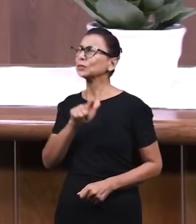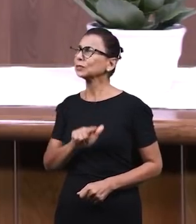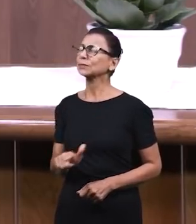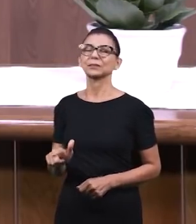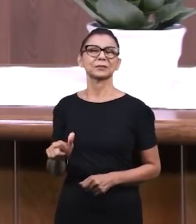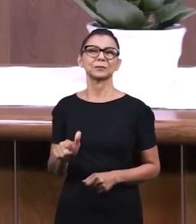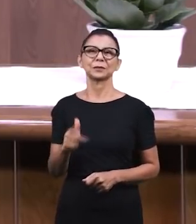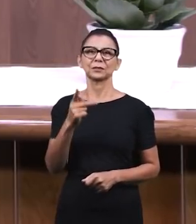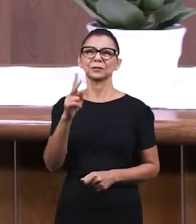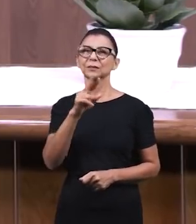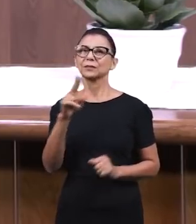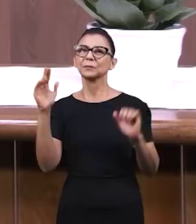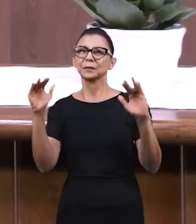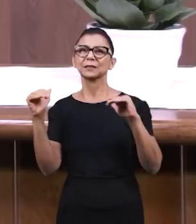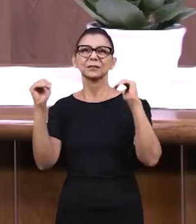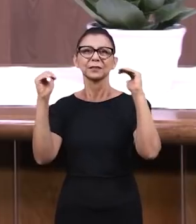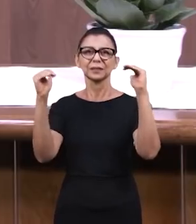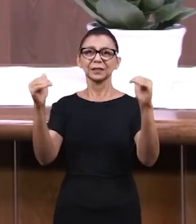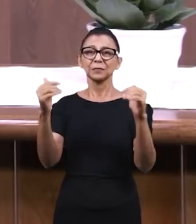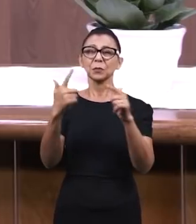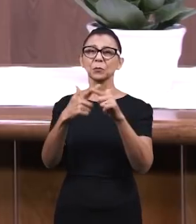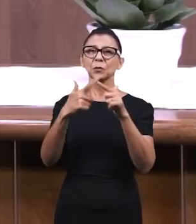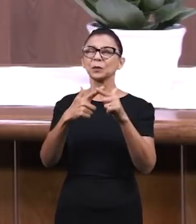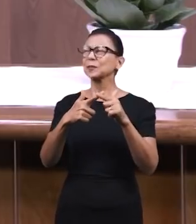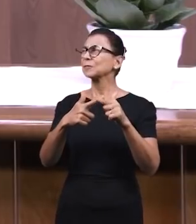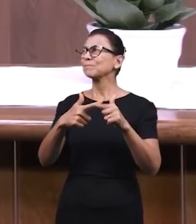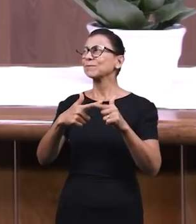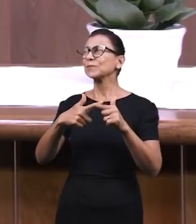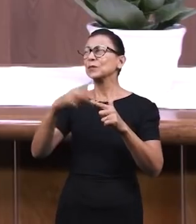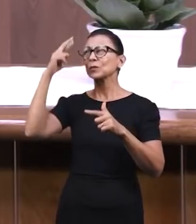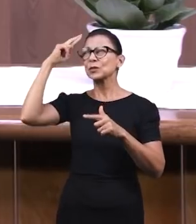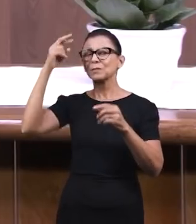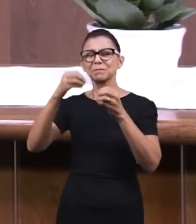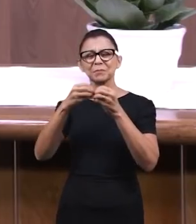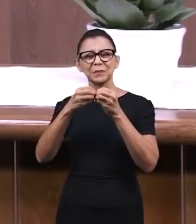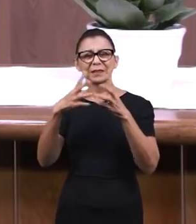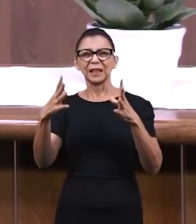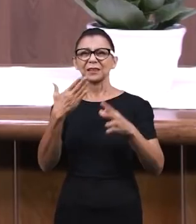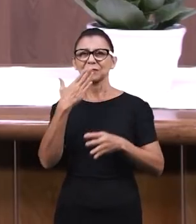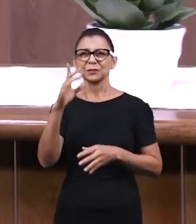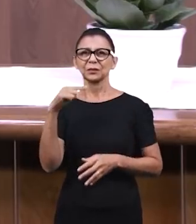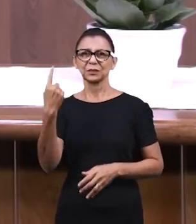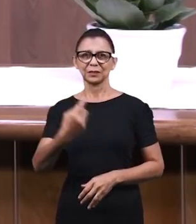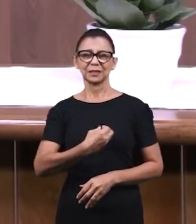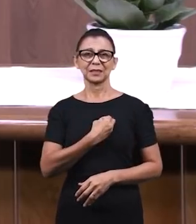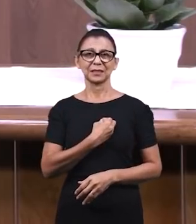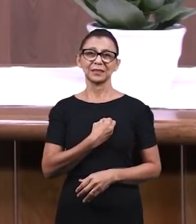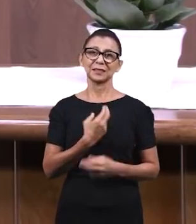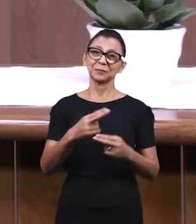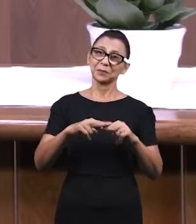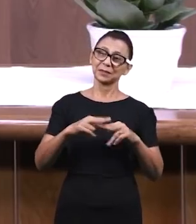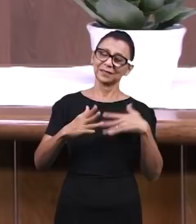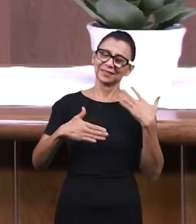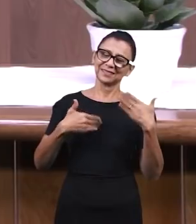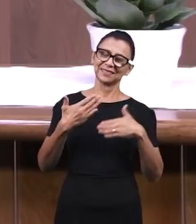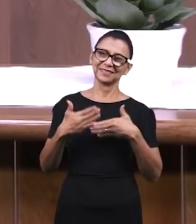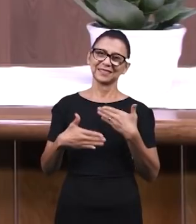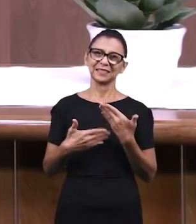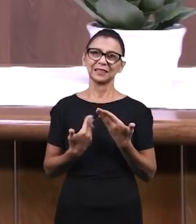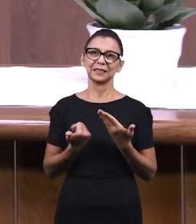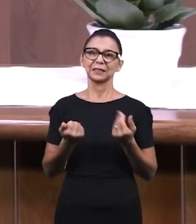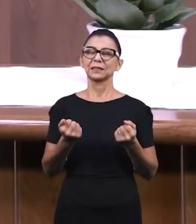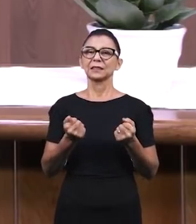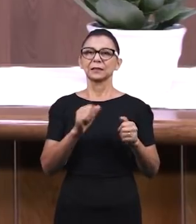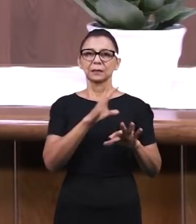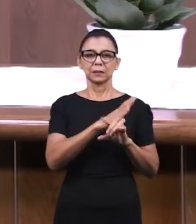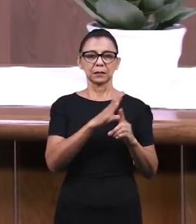pés. Louvamos, glorificamos o teu nome, porque grandes coisas tu tens feito por nós e por isso estamos alegres. Senhor, no teu